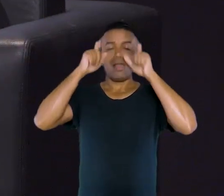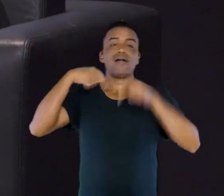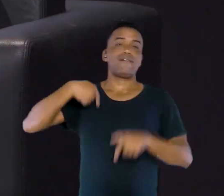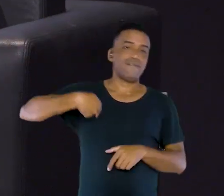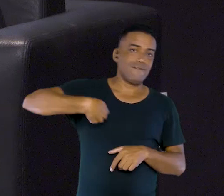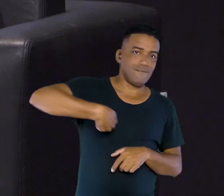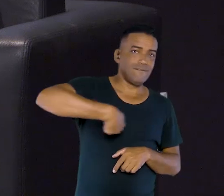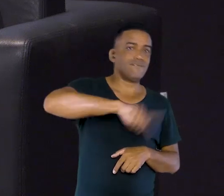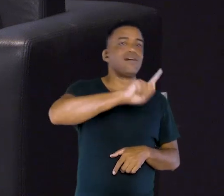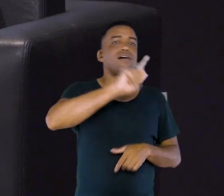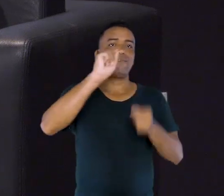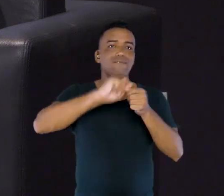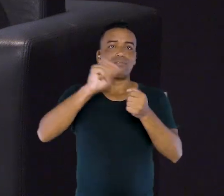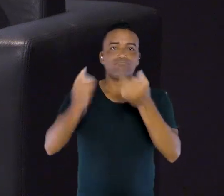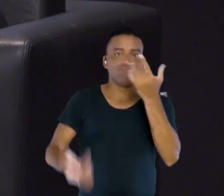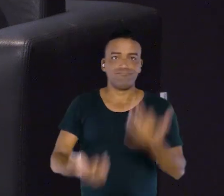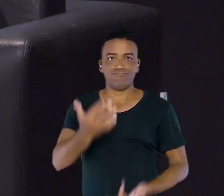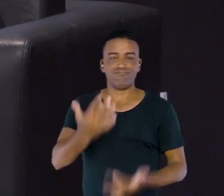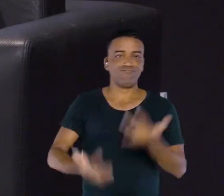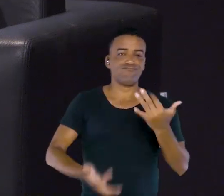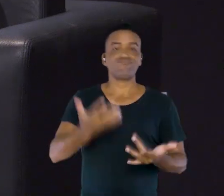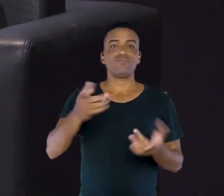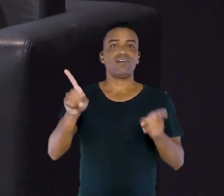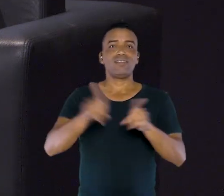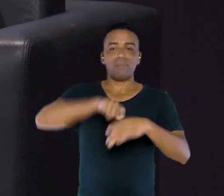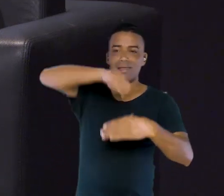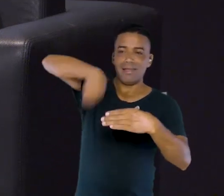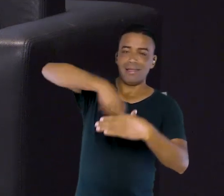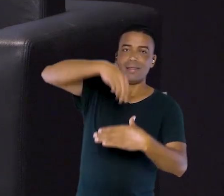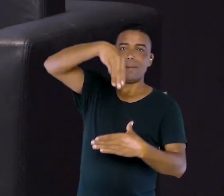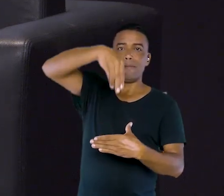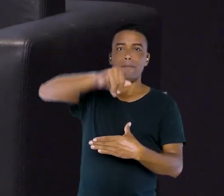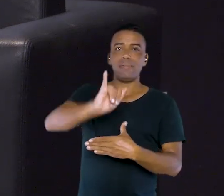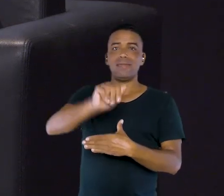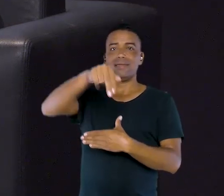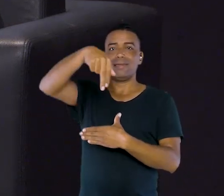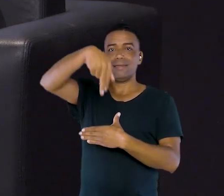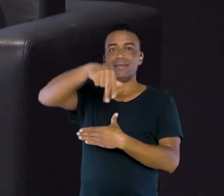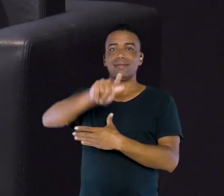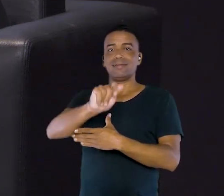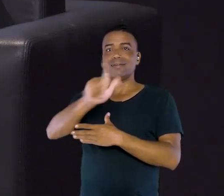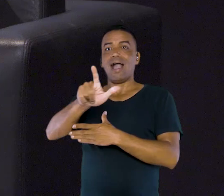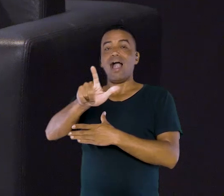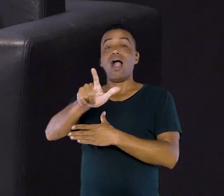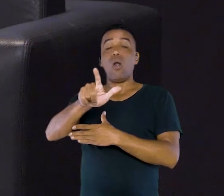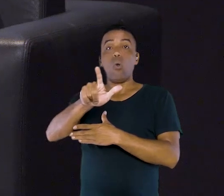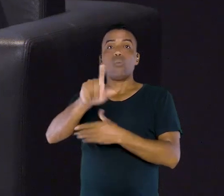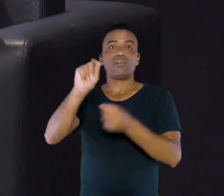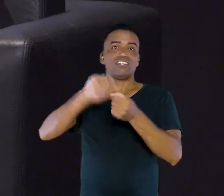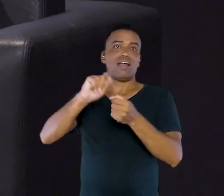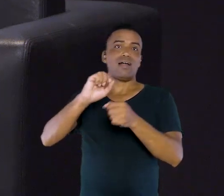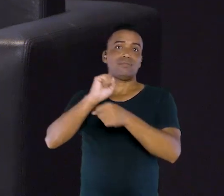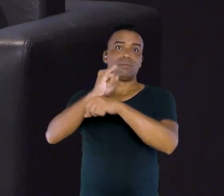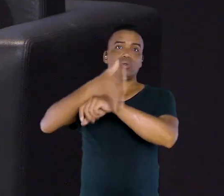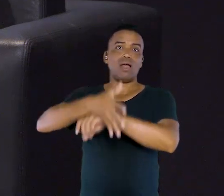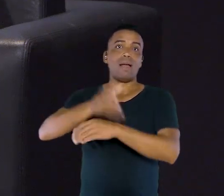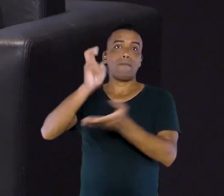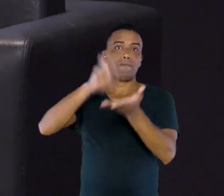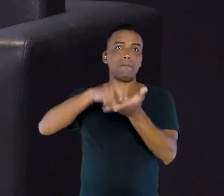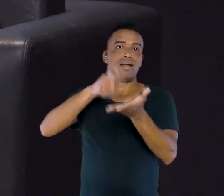acordar e fazer fogo e fazer mingau, que já está amanhecendo. Então, a gente se liga muito